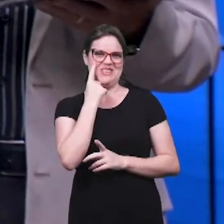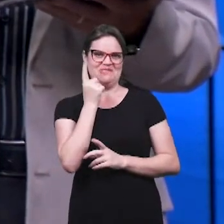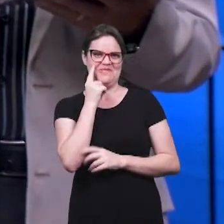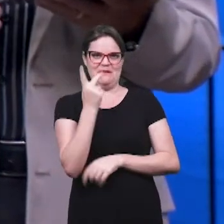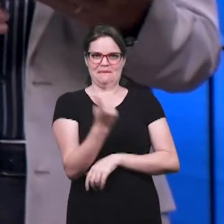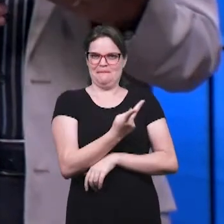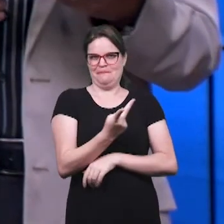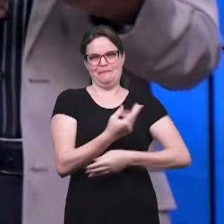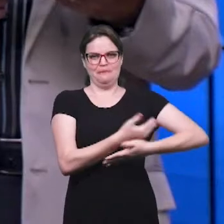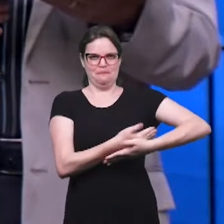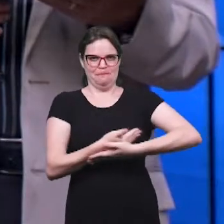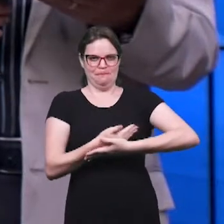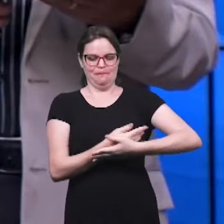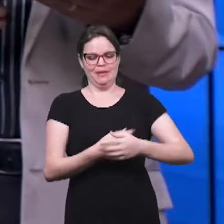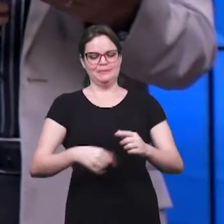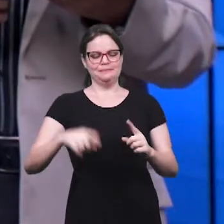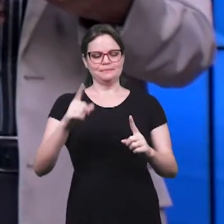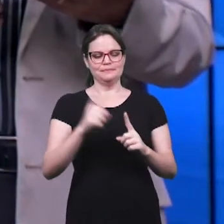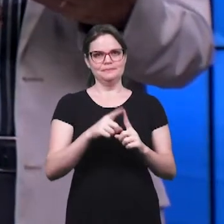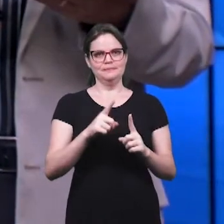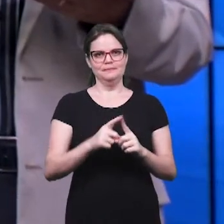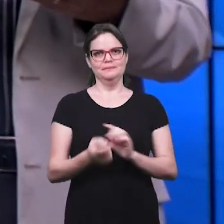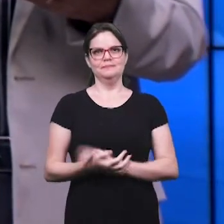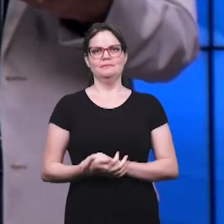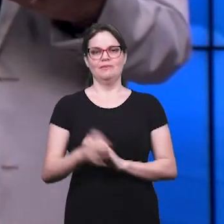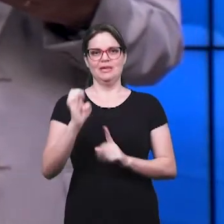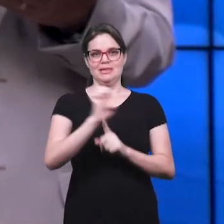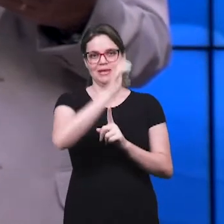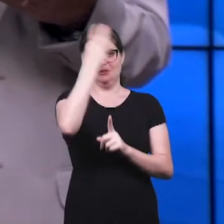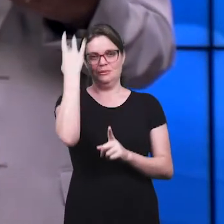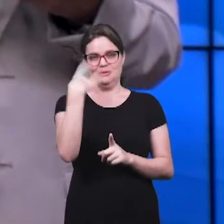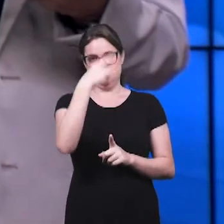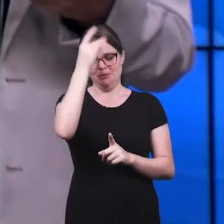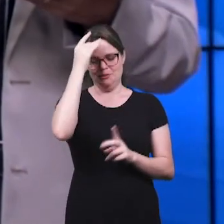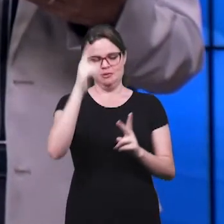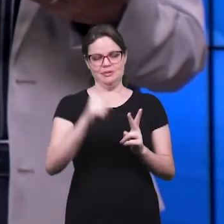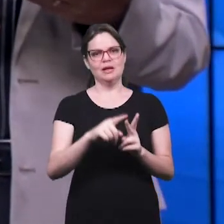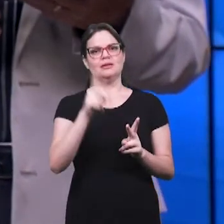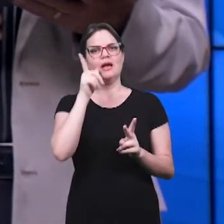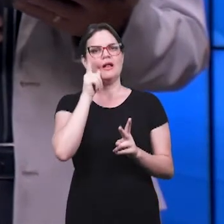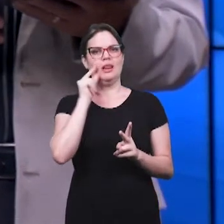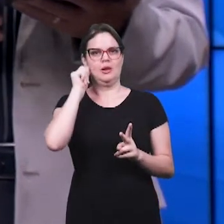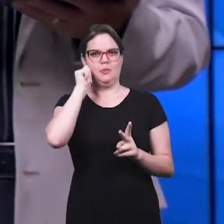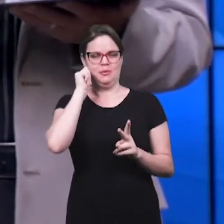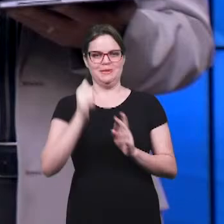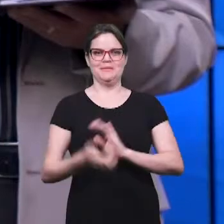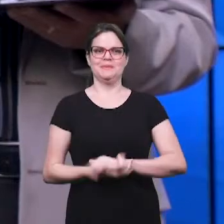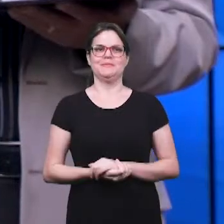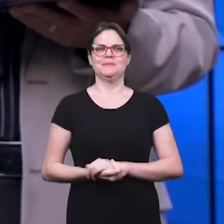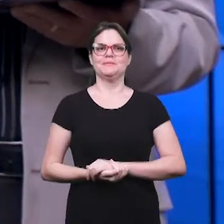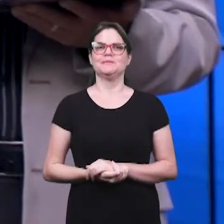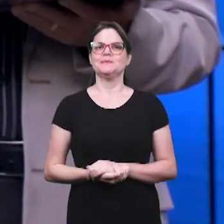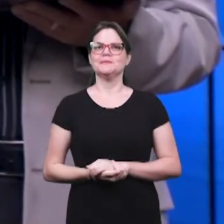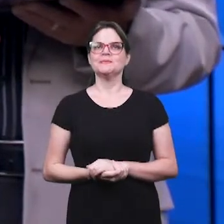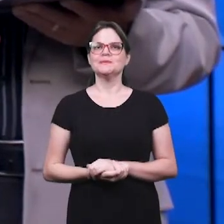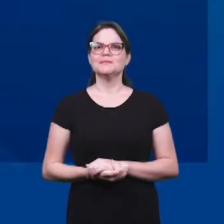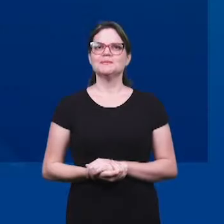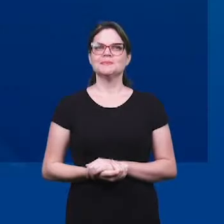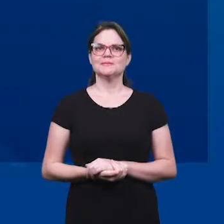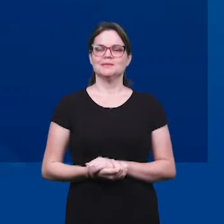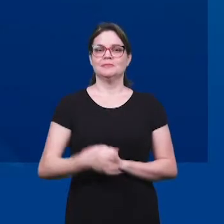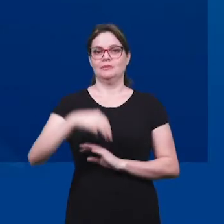de Alagoas, na igreja de Maceió, a Débora, e no estado do Espírito Santo, a Melissa Salles, no município da Serra. Vamos